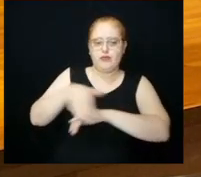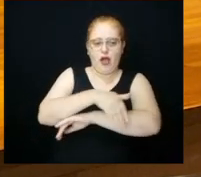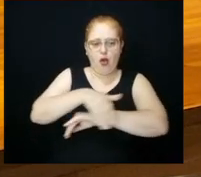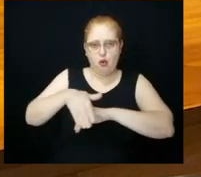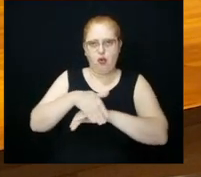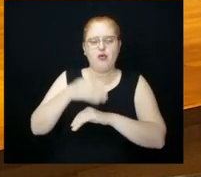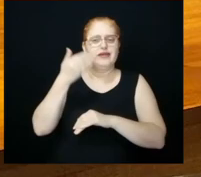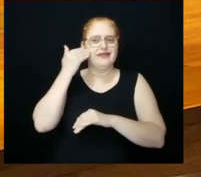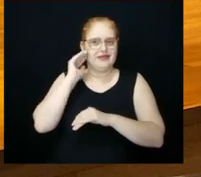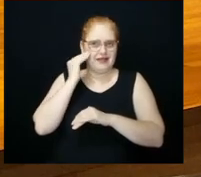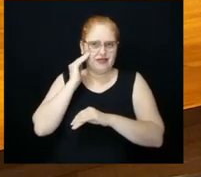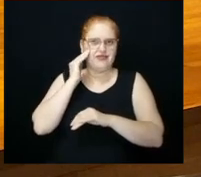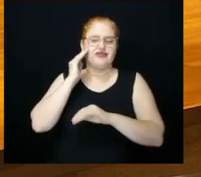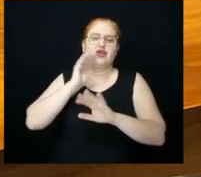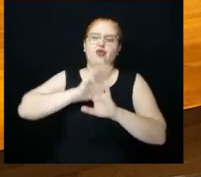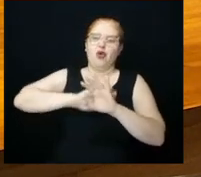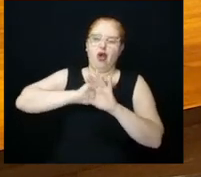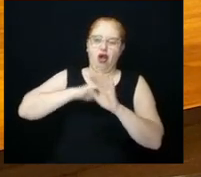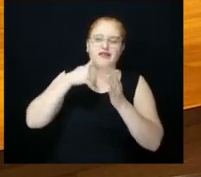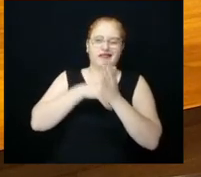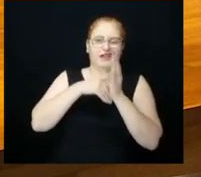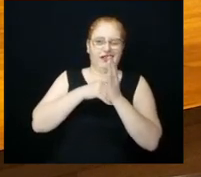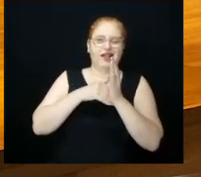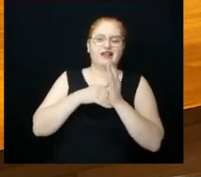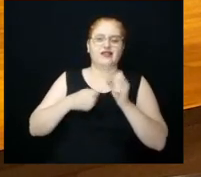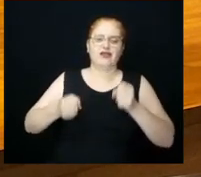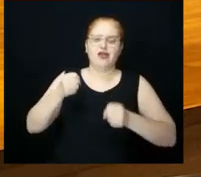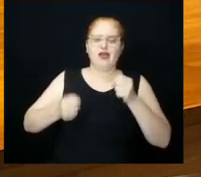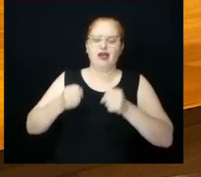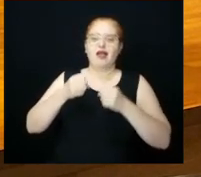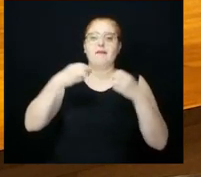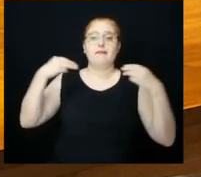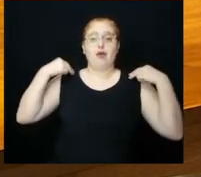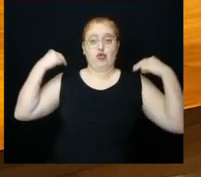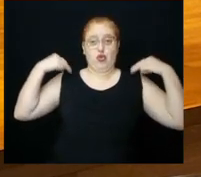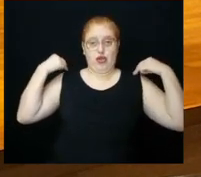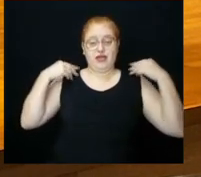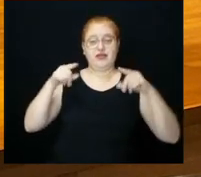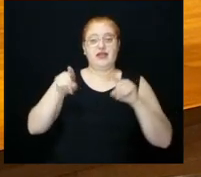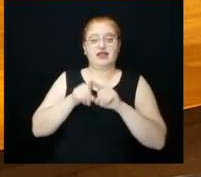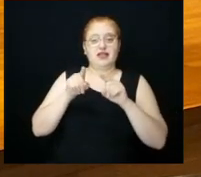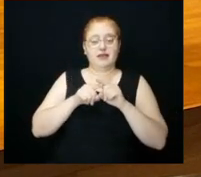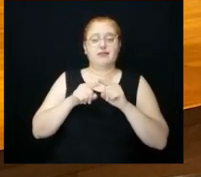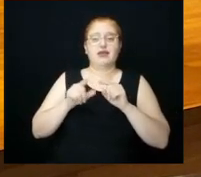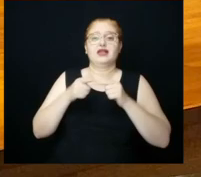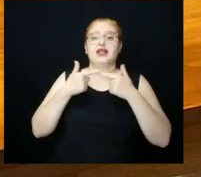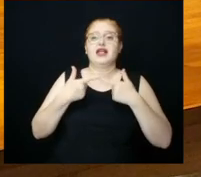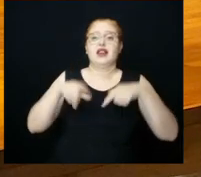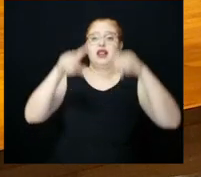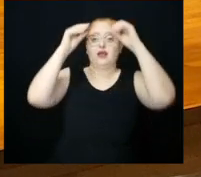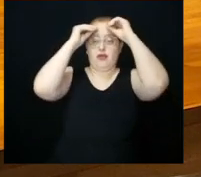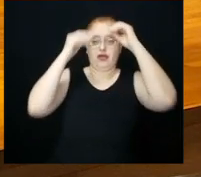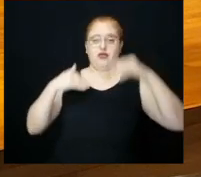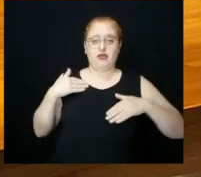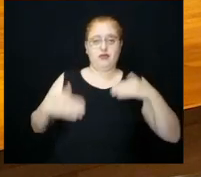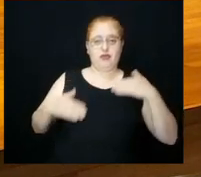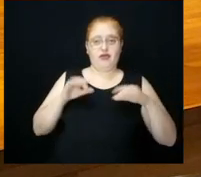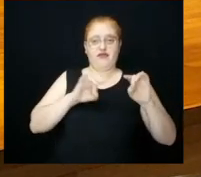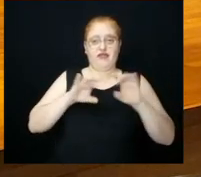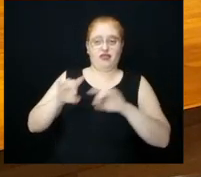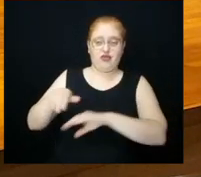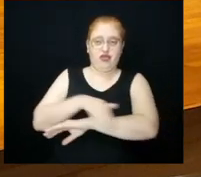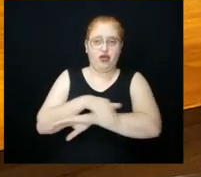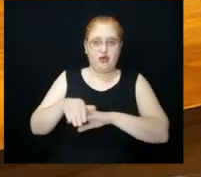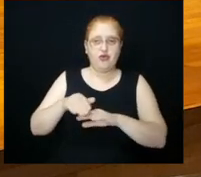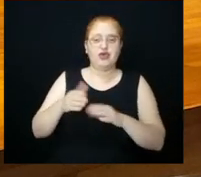compreendendo o código secreto dos motoristas e a linguagem corporal dos ambulantes de rua. Agora, lutava para entender o